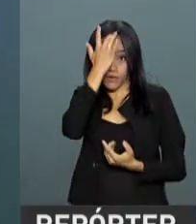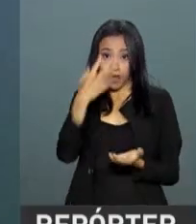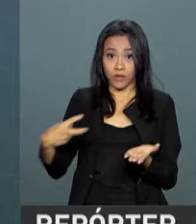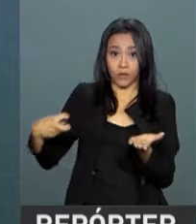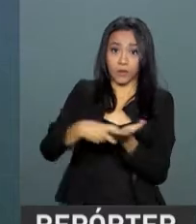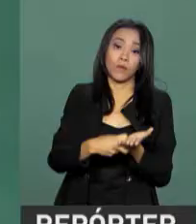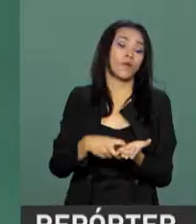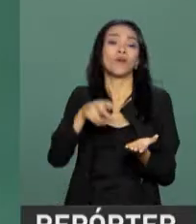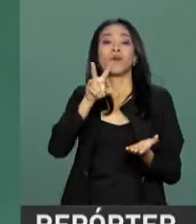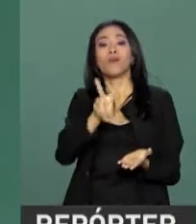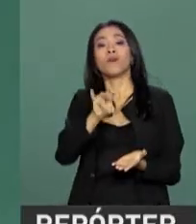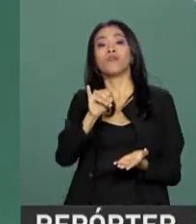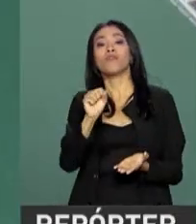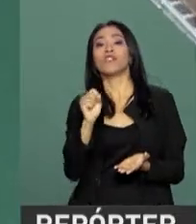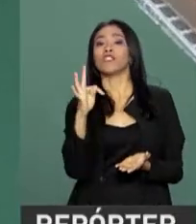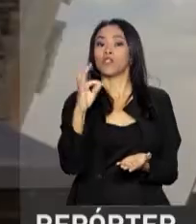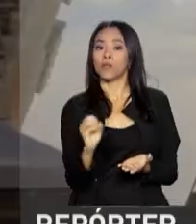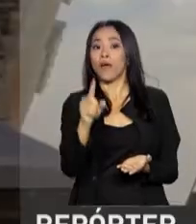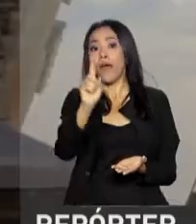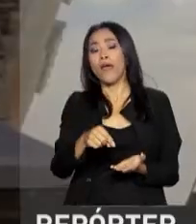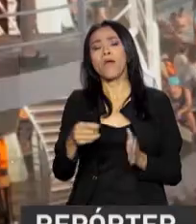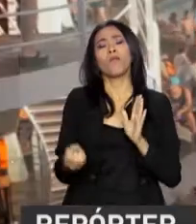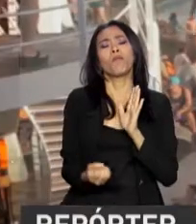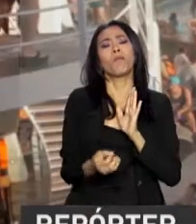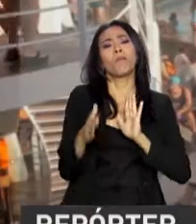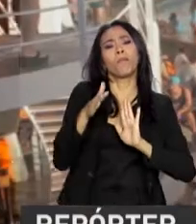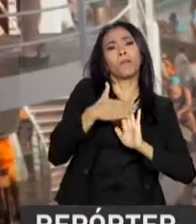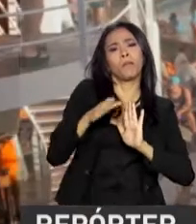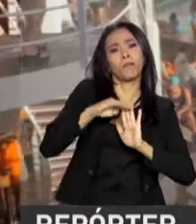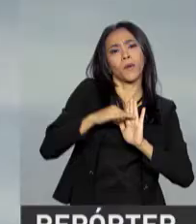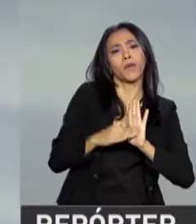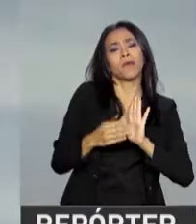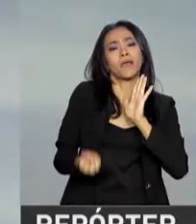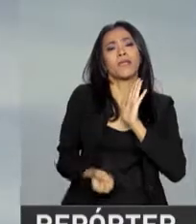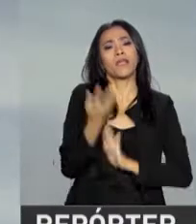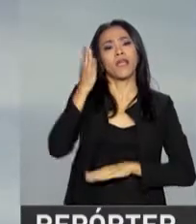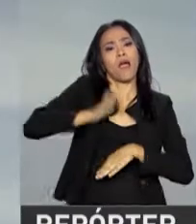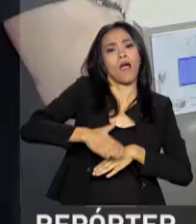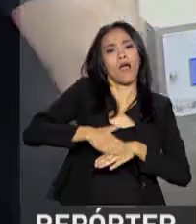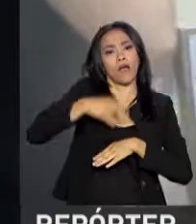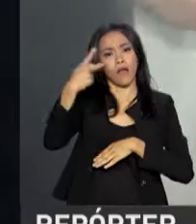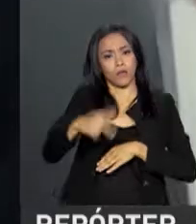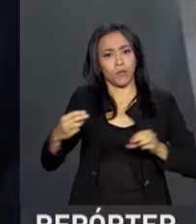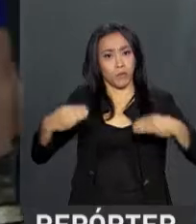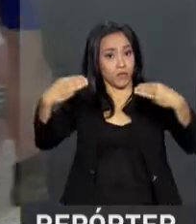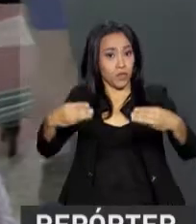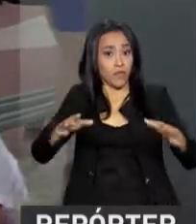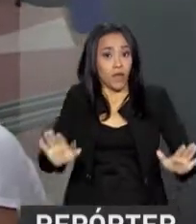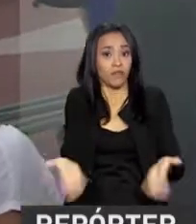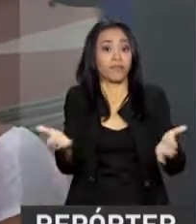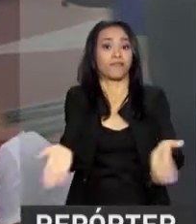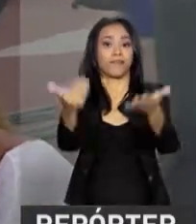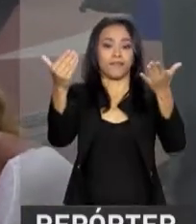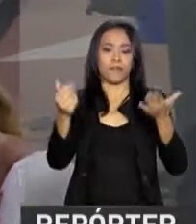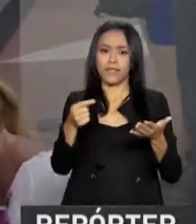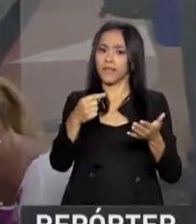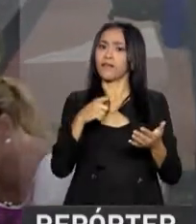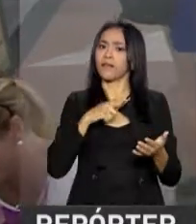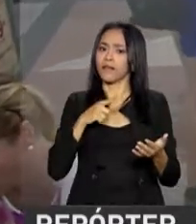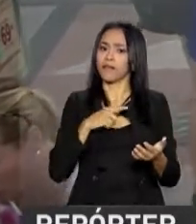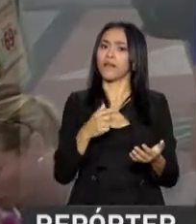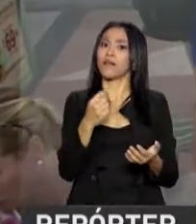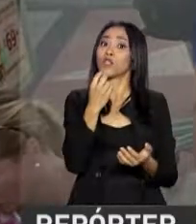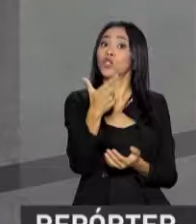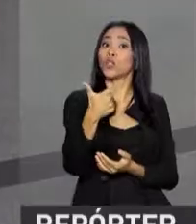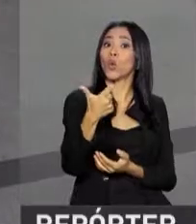e visa faz parte do programa criado para estimular o setor de viagens no país e que pretende chegar a 12 milhões